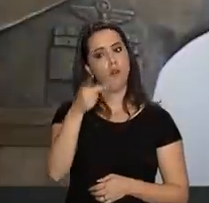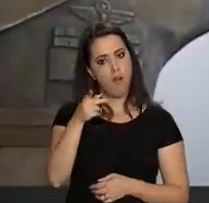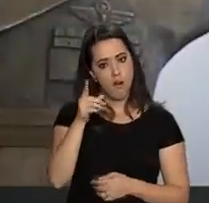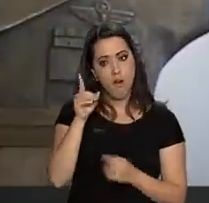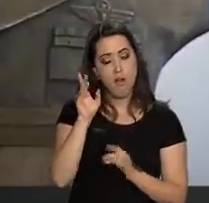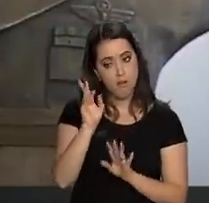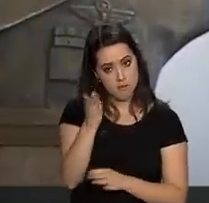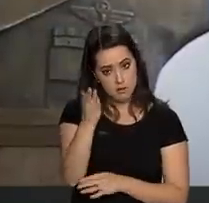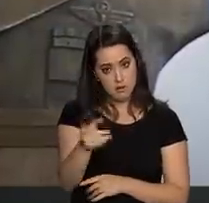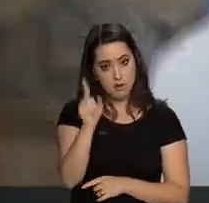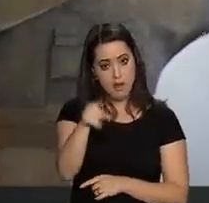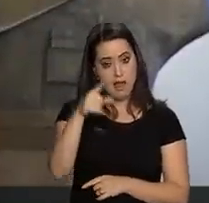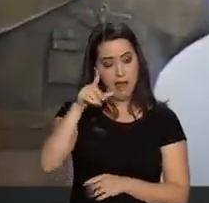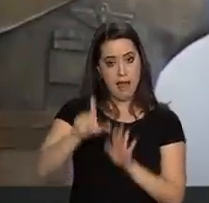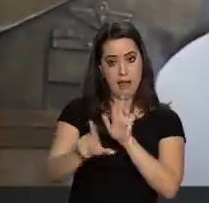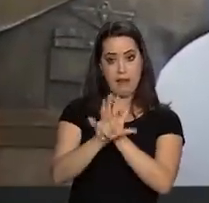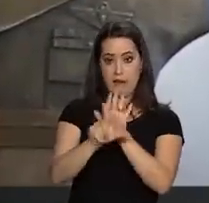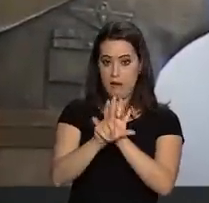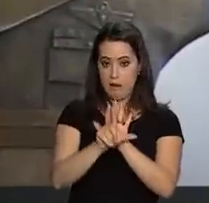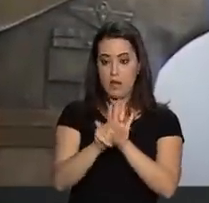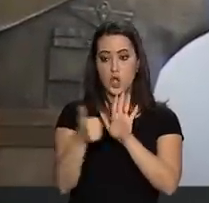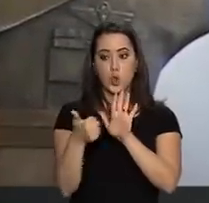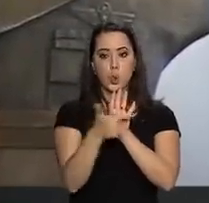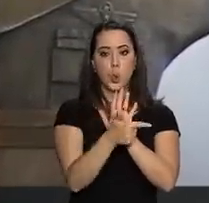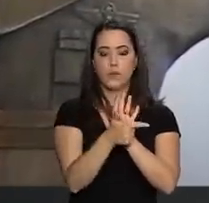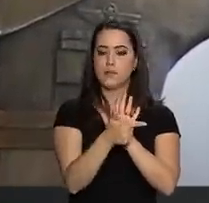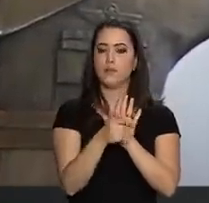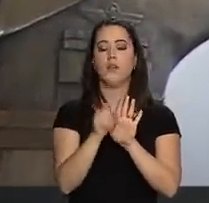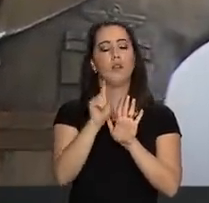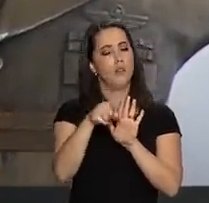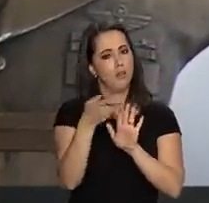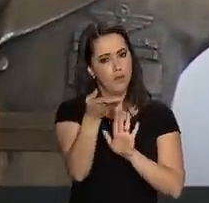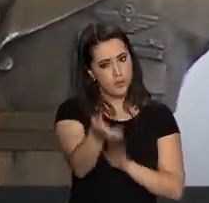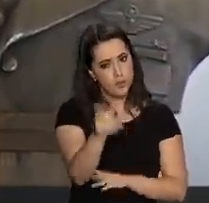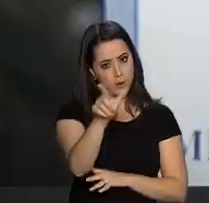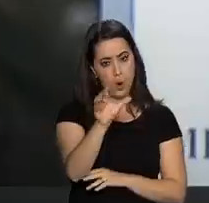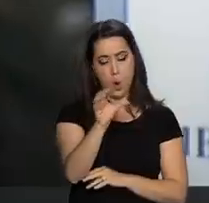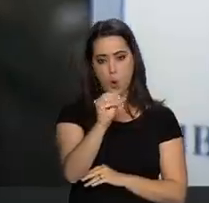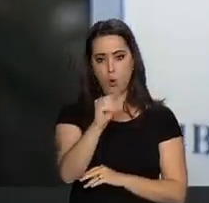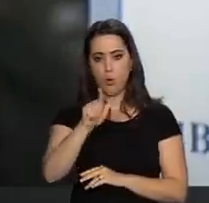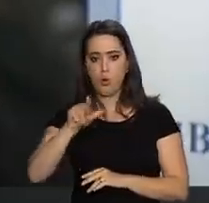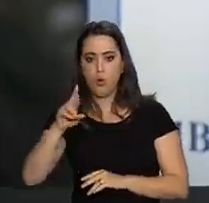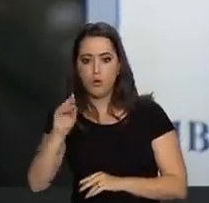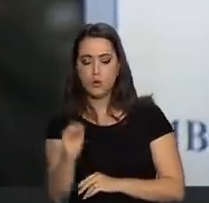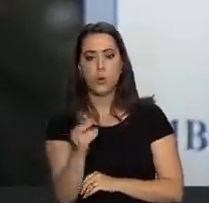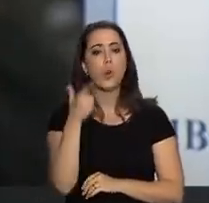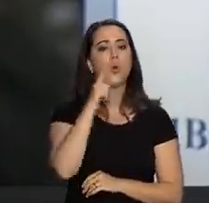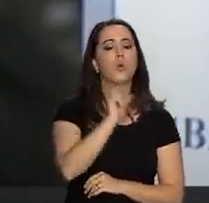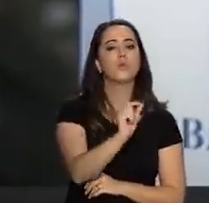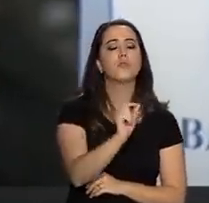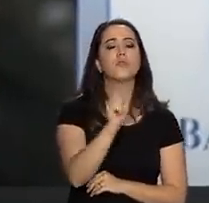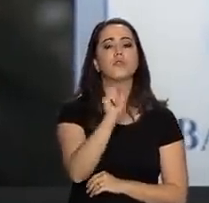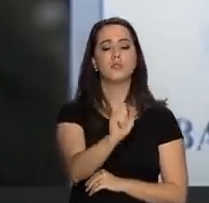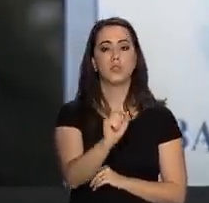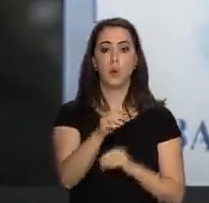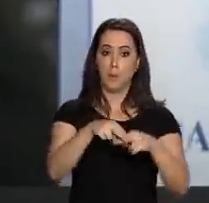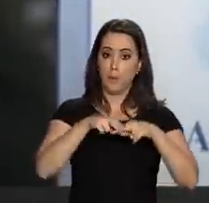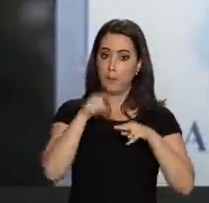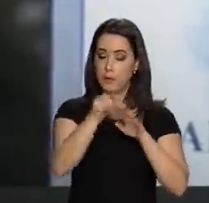citar a Lei Delegada número 12, onde Vossa Excelência conseguiu e, por intermédio